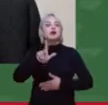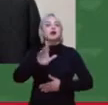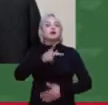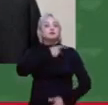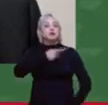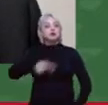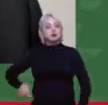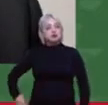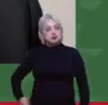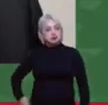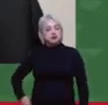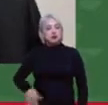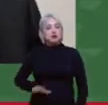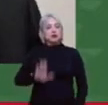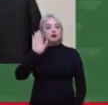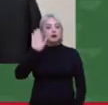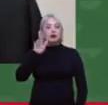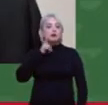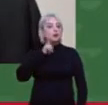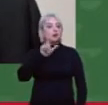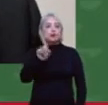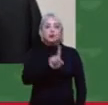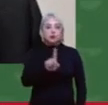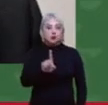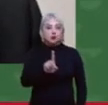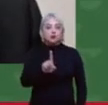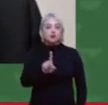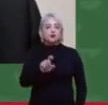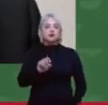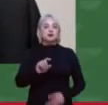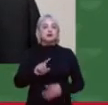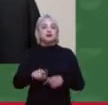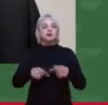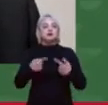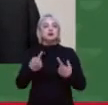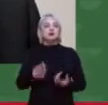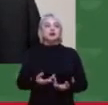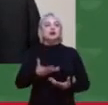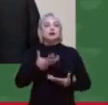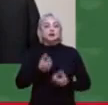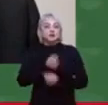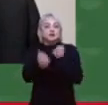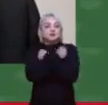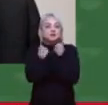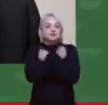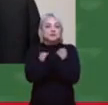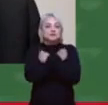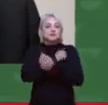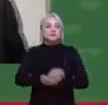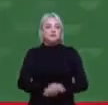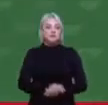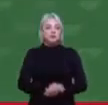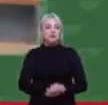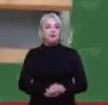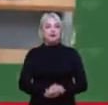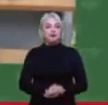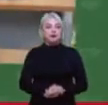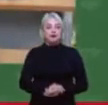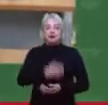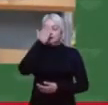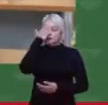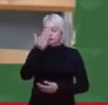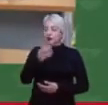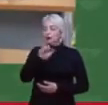da República. A eleição não está ganha, mas é um bom, excelente começo. Um abraço a todos e a todas.